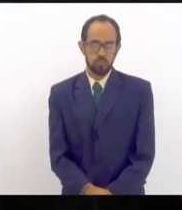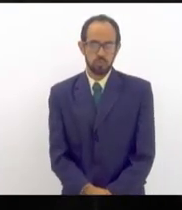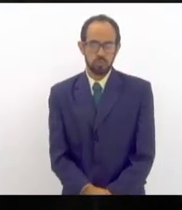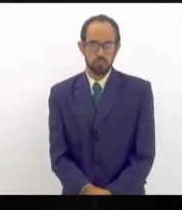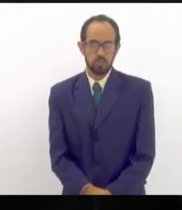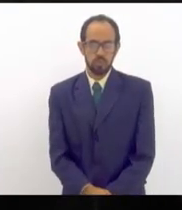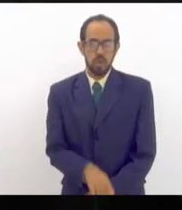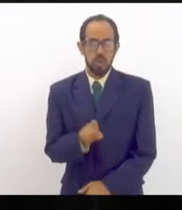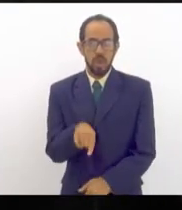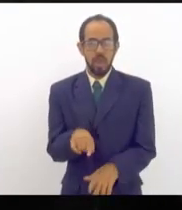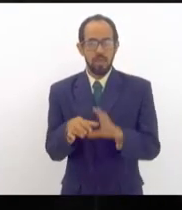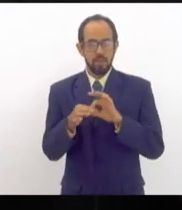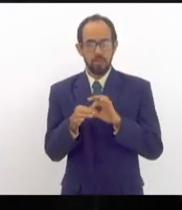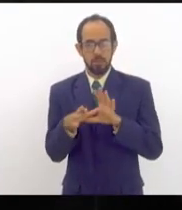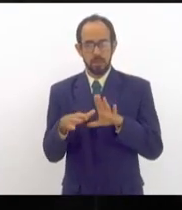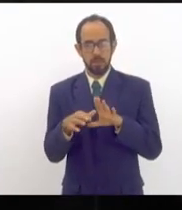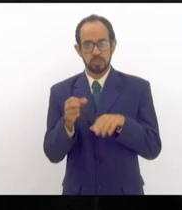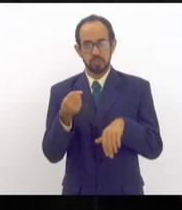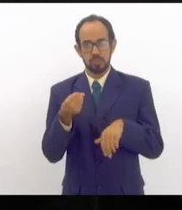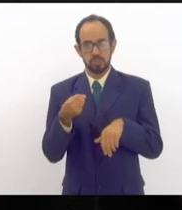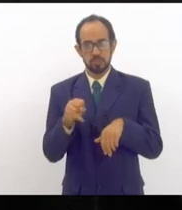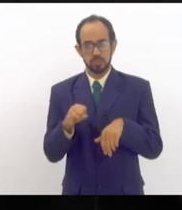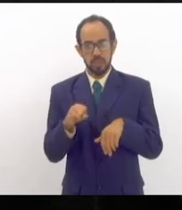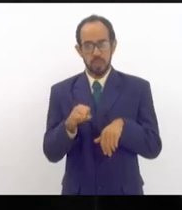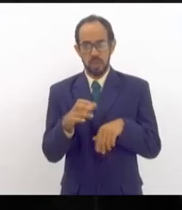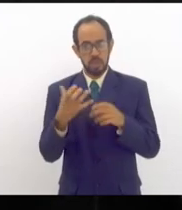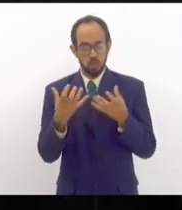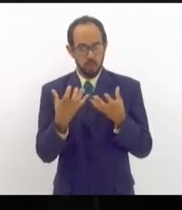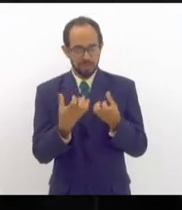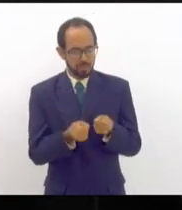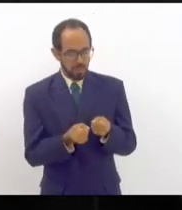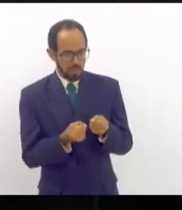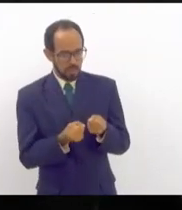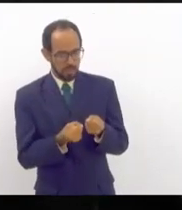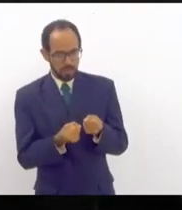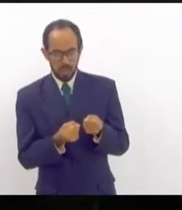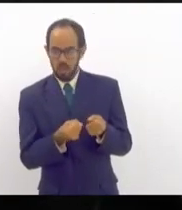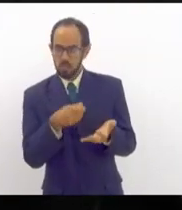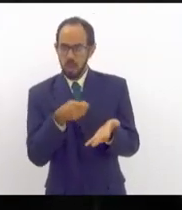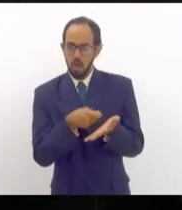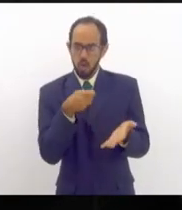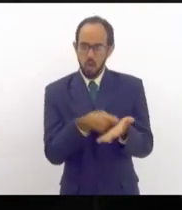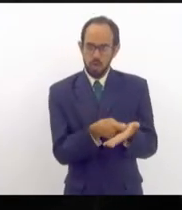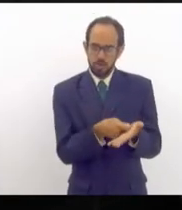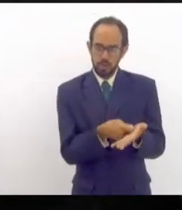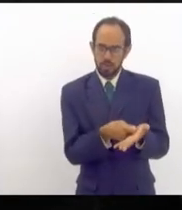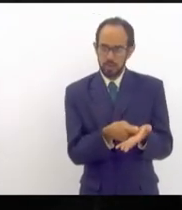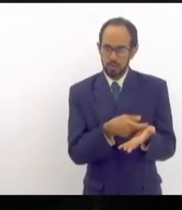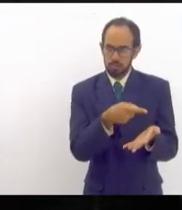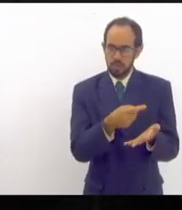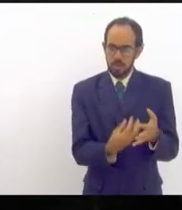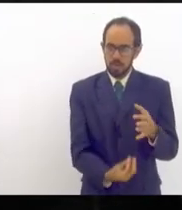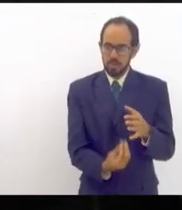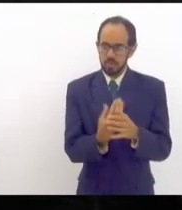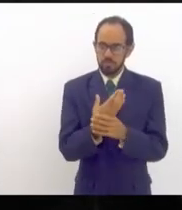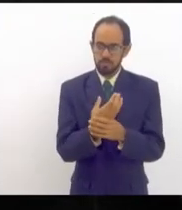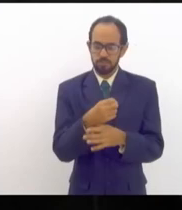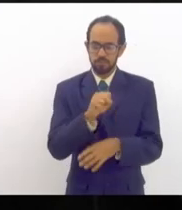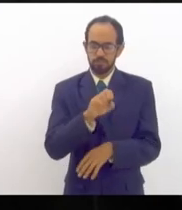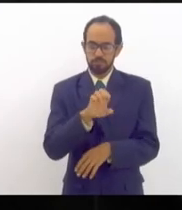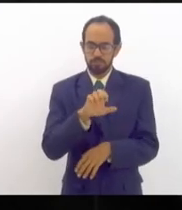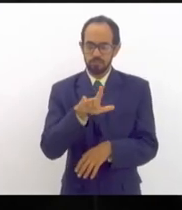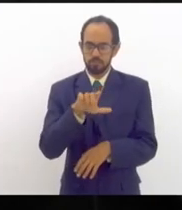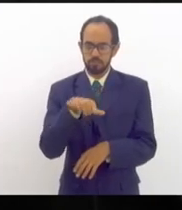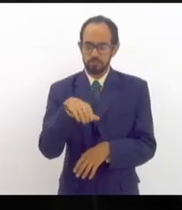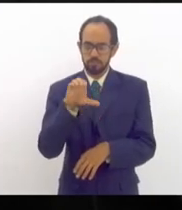no sentido de que ele não aceita uma ordem para definir a taxa SELIC mas